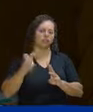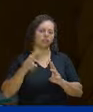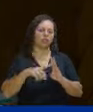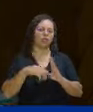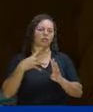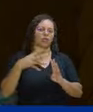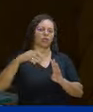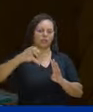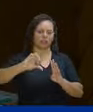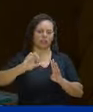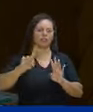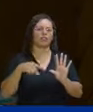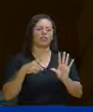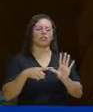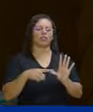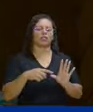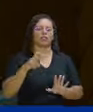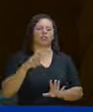519-2249,